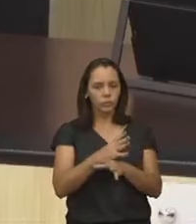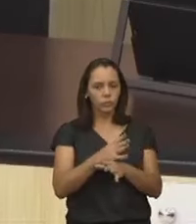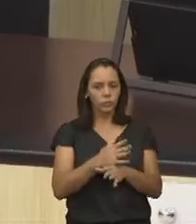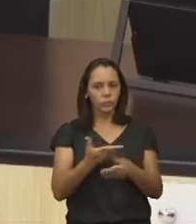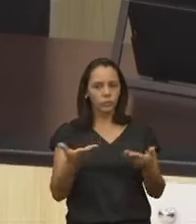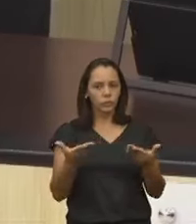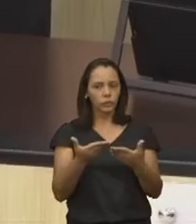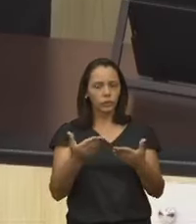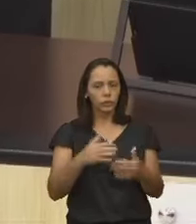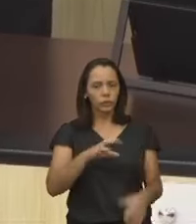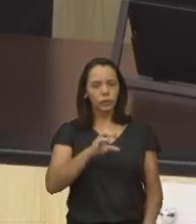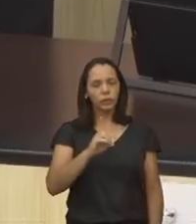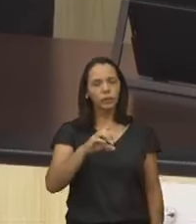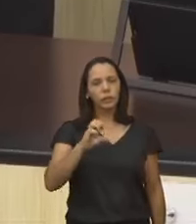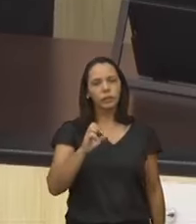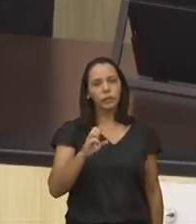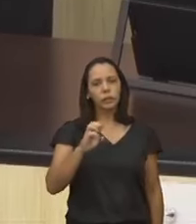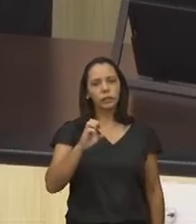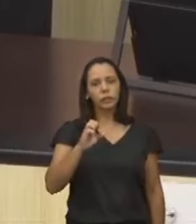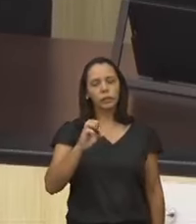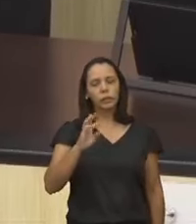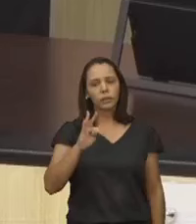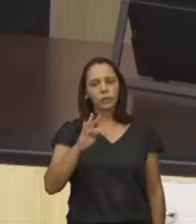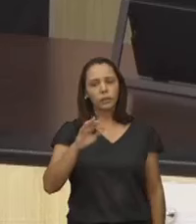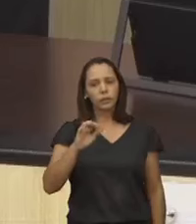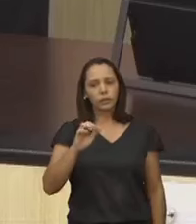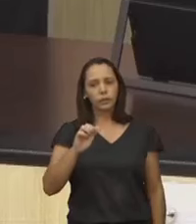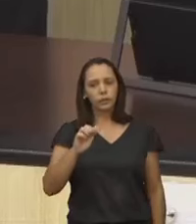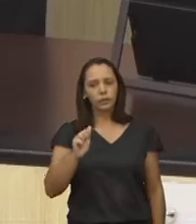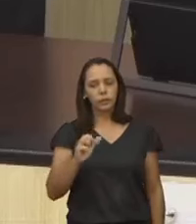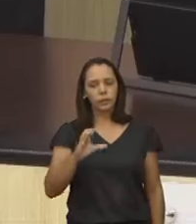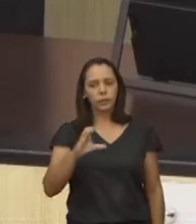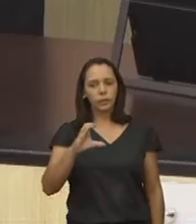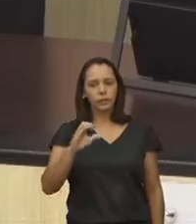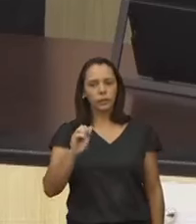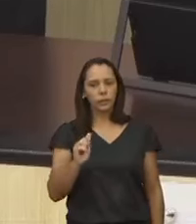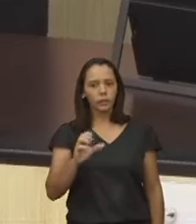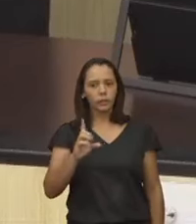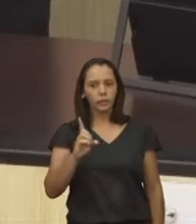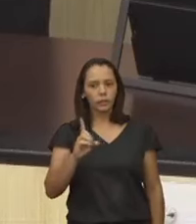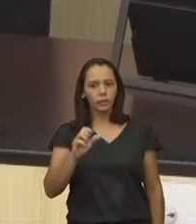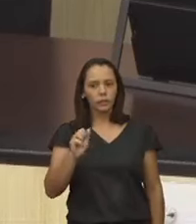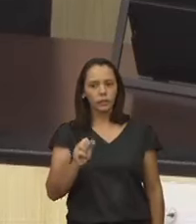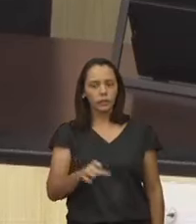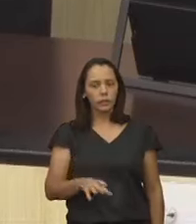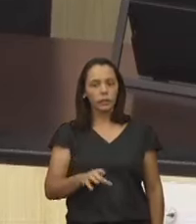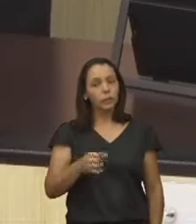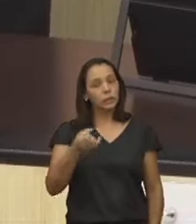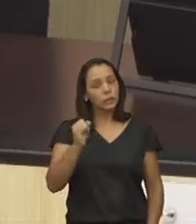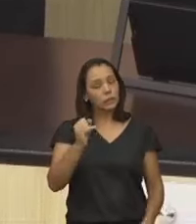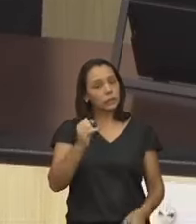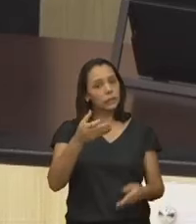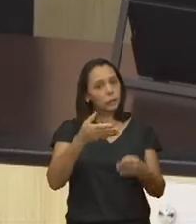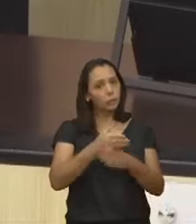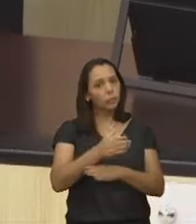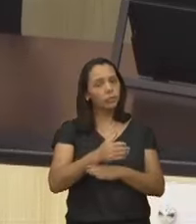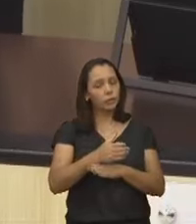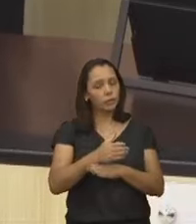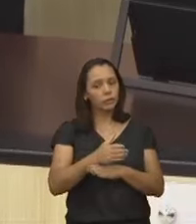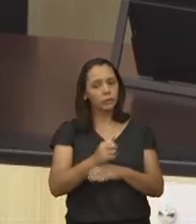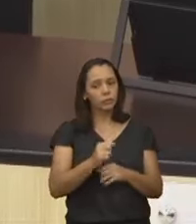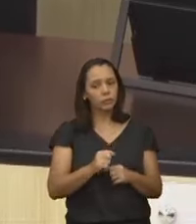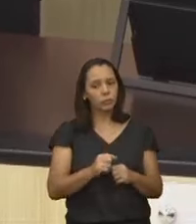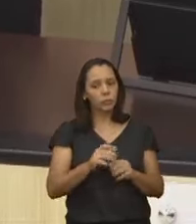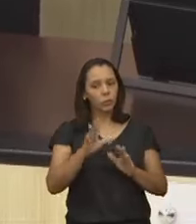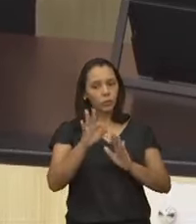a destacada, que somente integrará o texto se for aprovada, ok? Então, para que